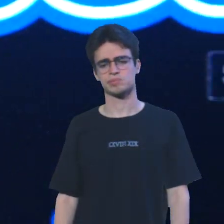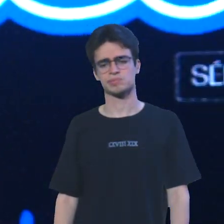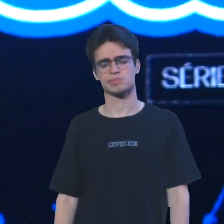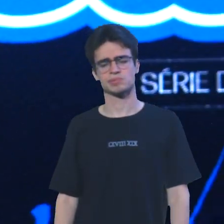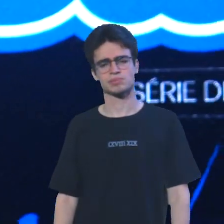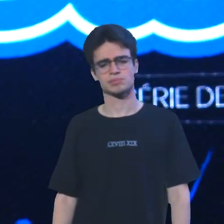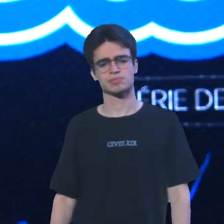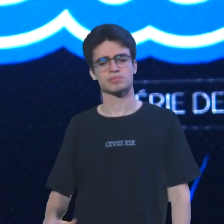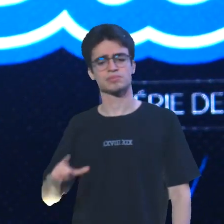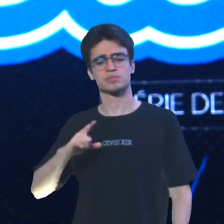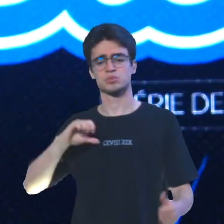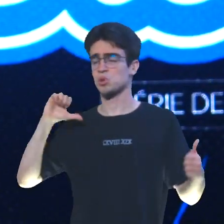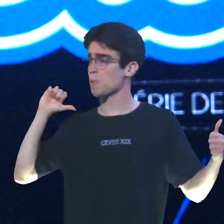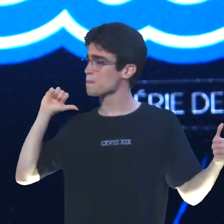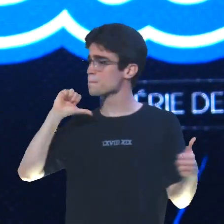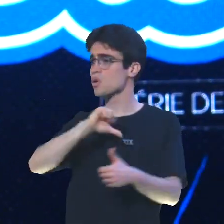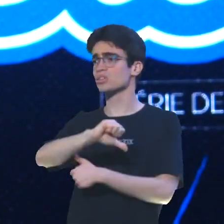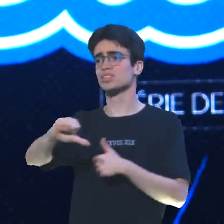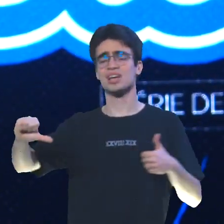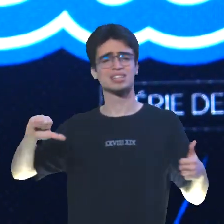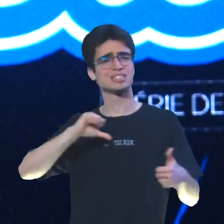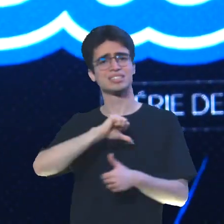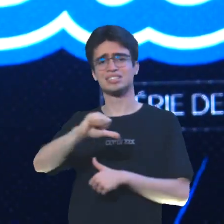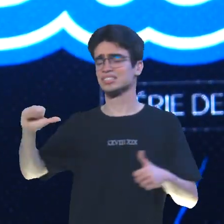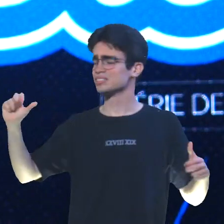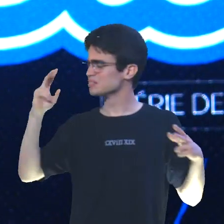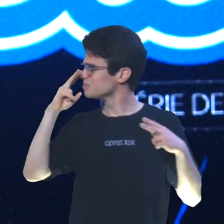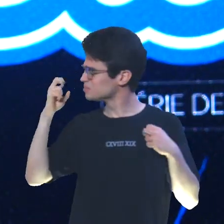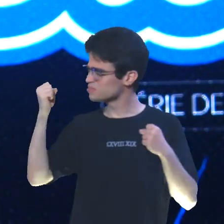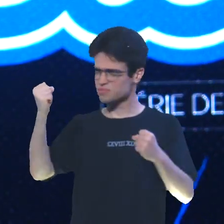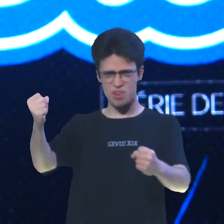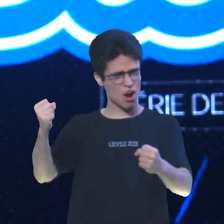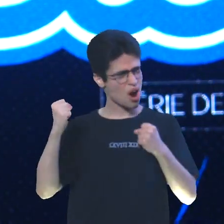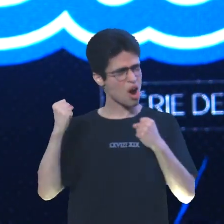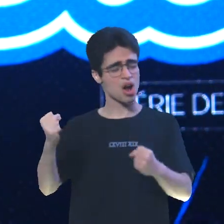Uma mudança radical de vida.